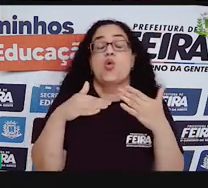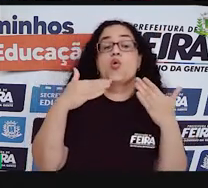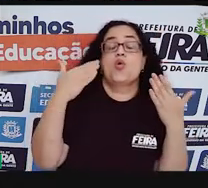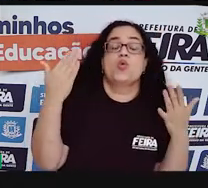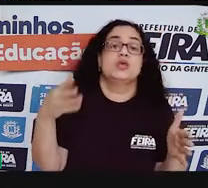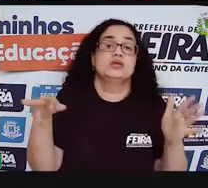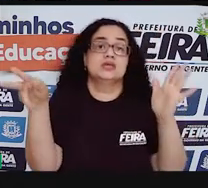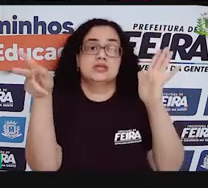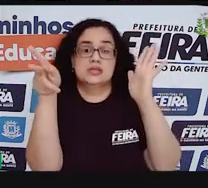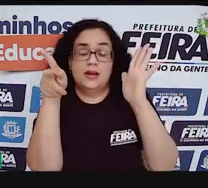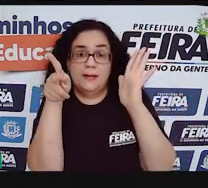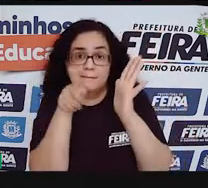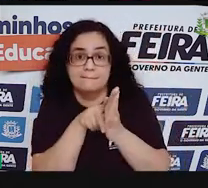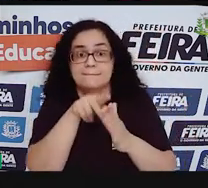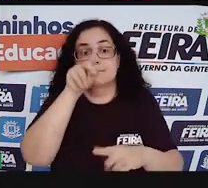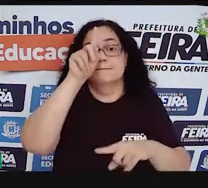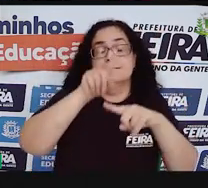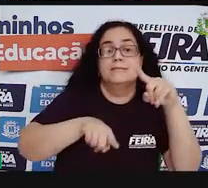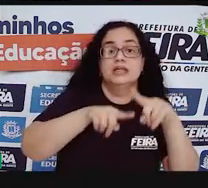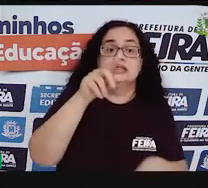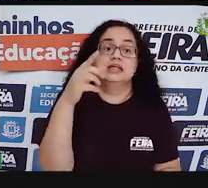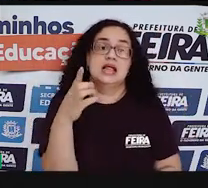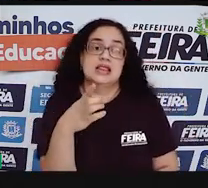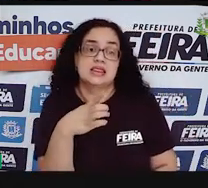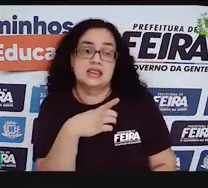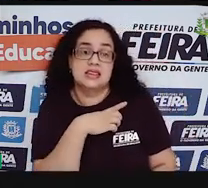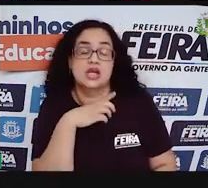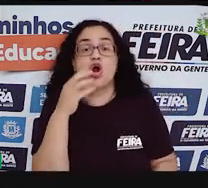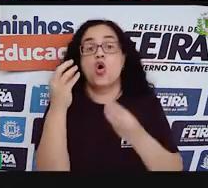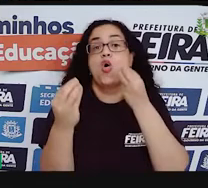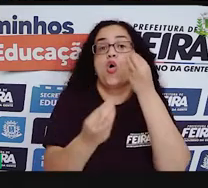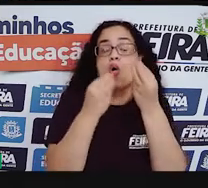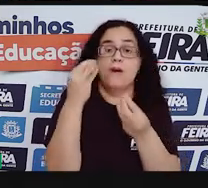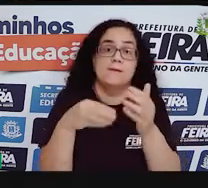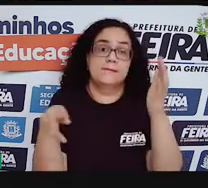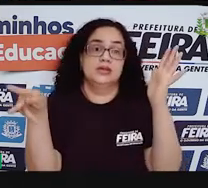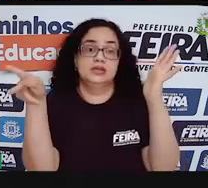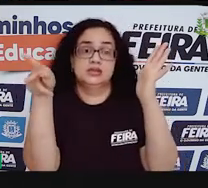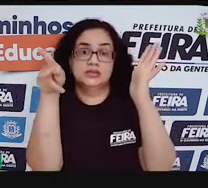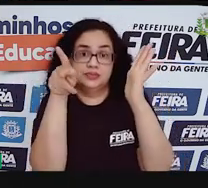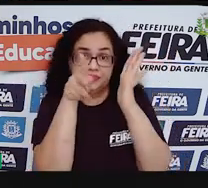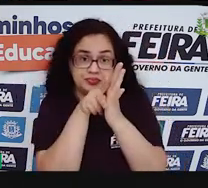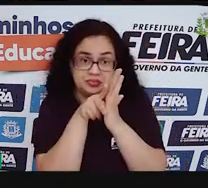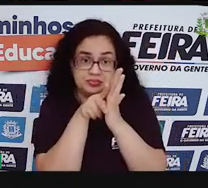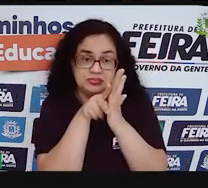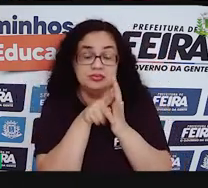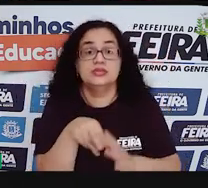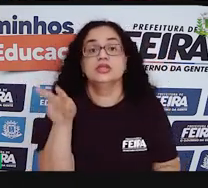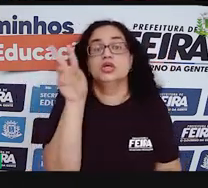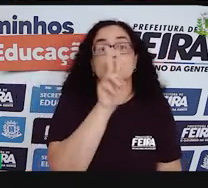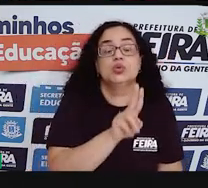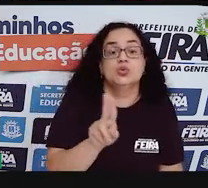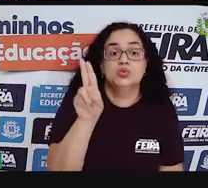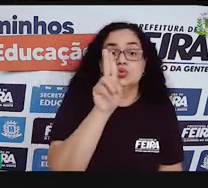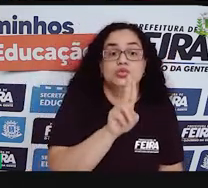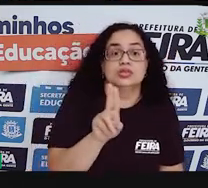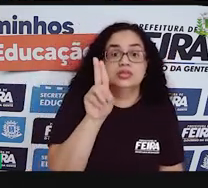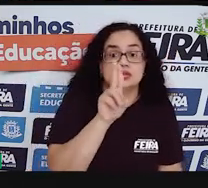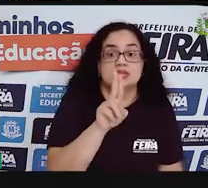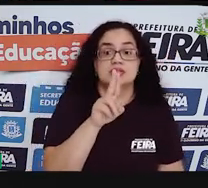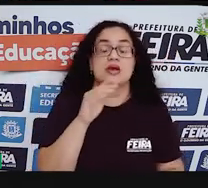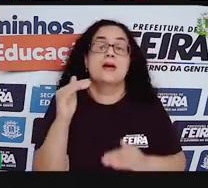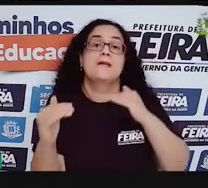quantas propriedades os materiais possuem. E como essas propriedades, elas são utilizadas, né,